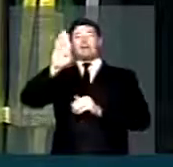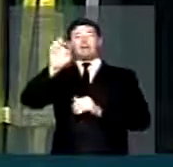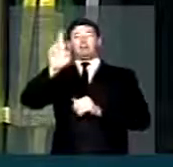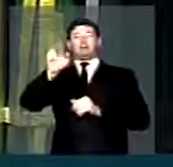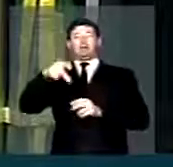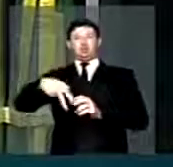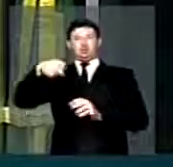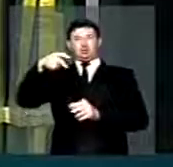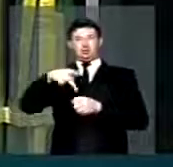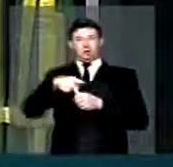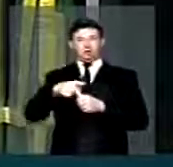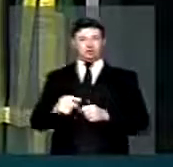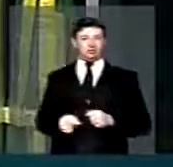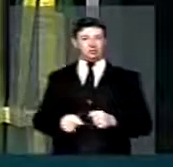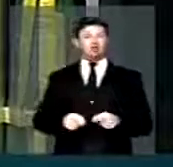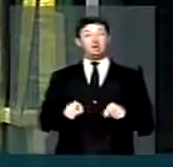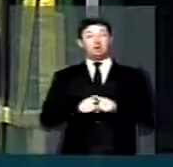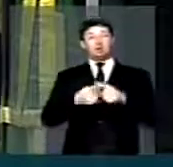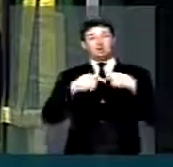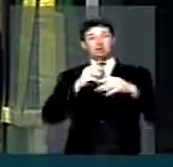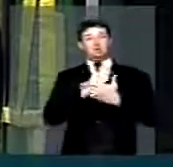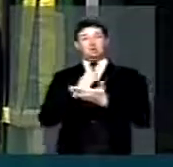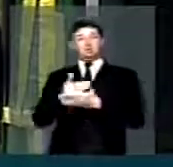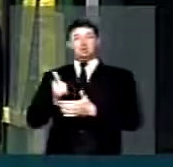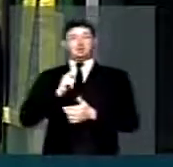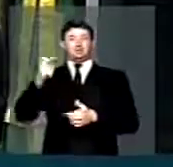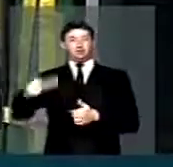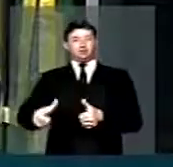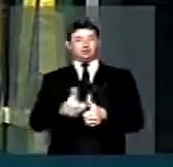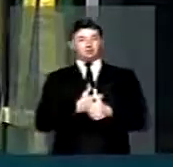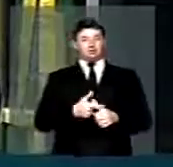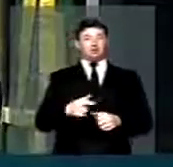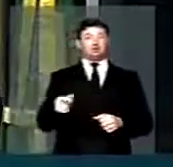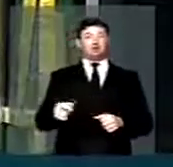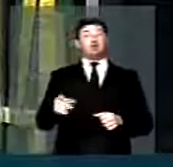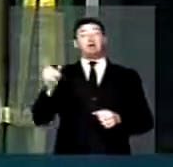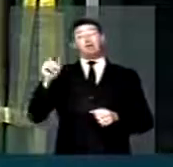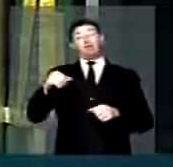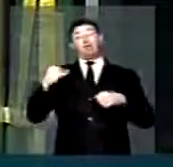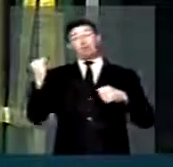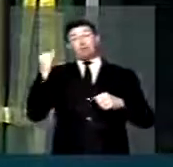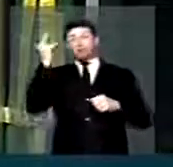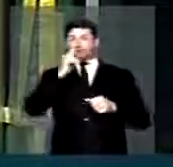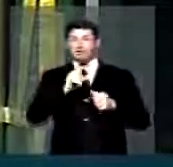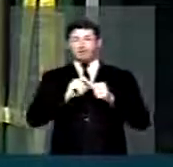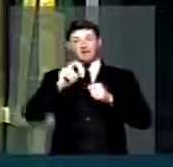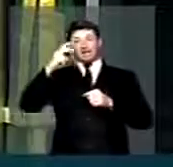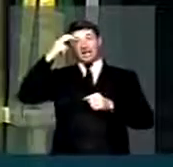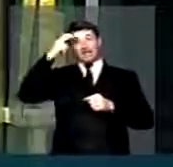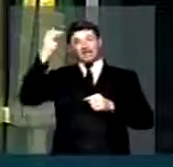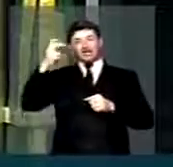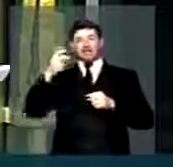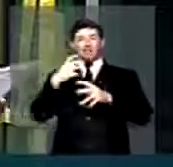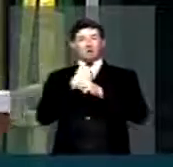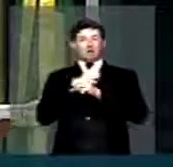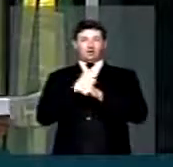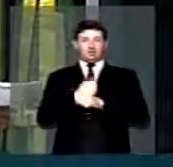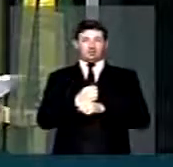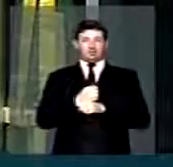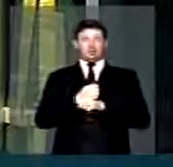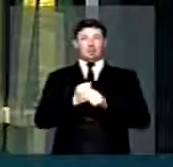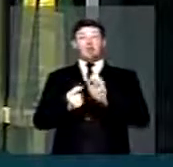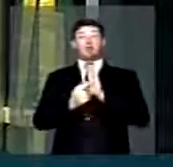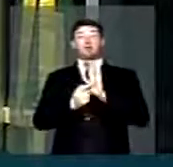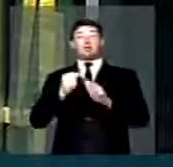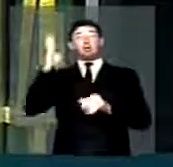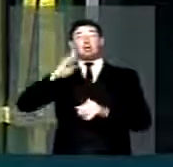Refis foram necessários para produzir, entre aspas, a contabilidade criativa, produzir, né, o superávit